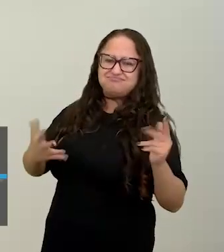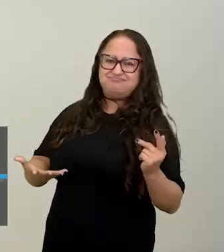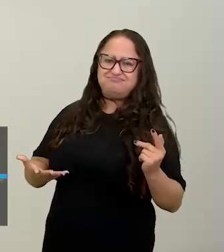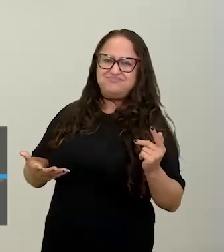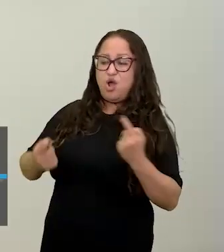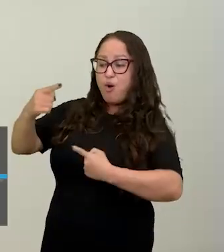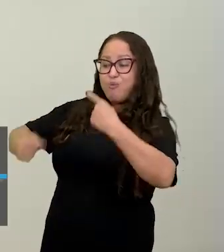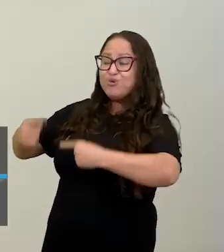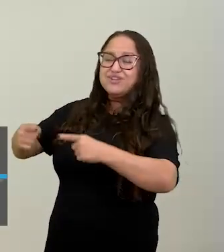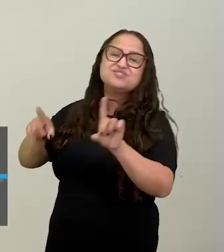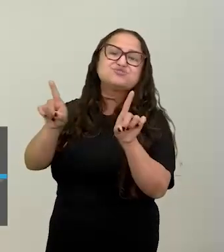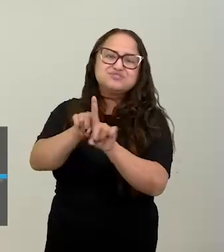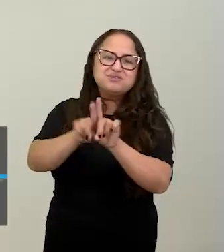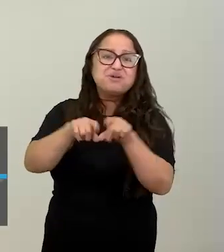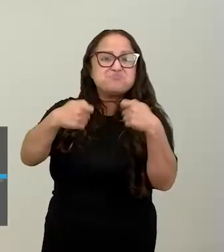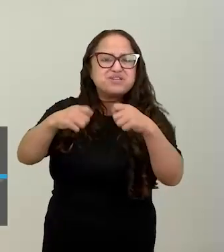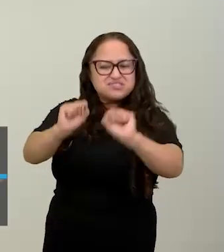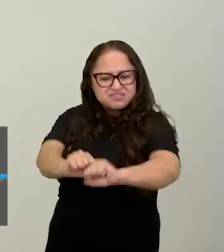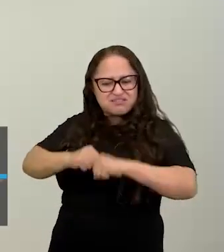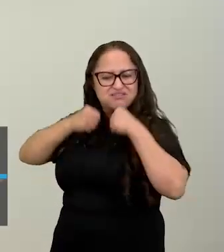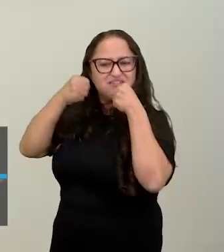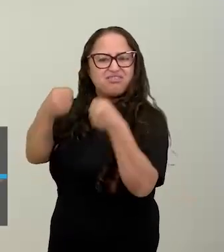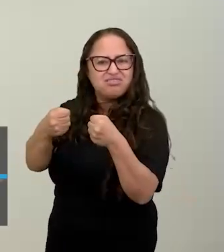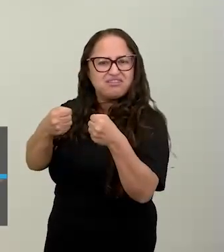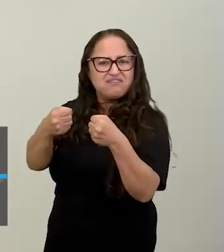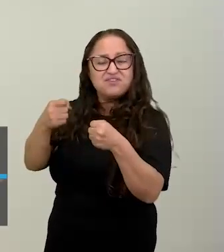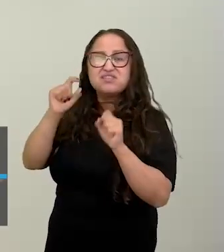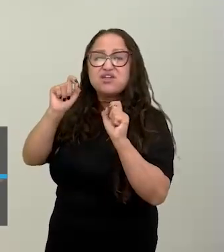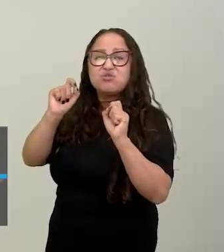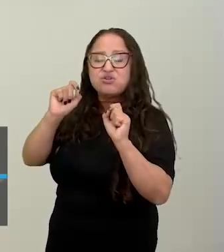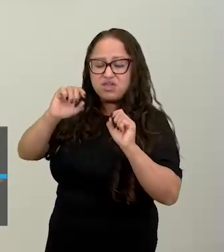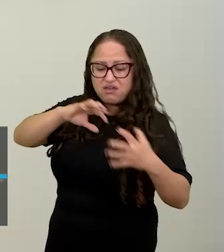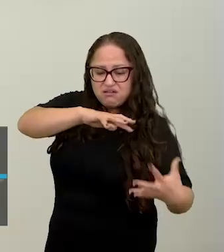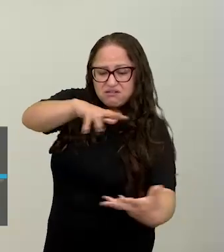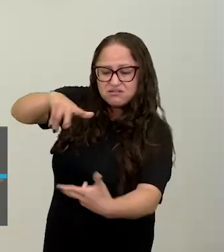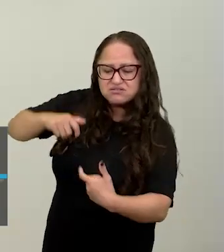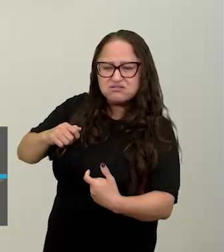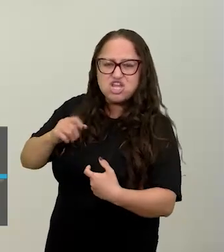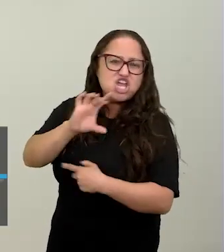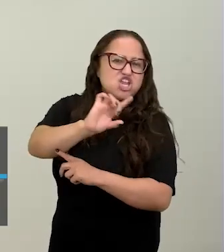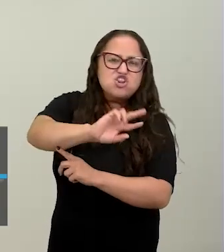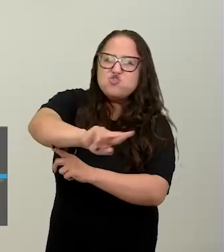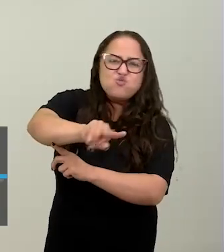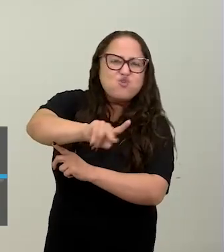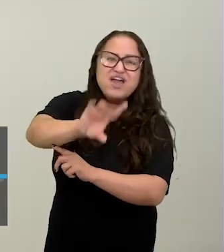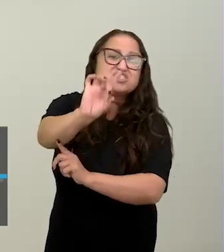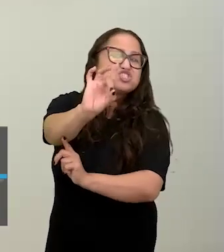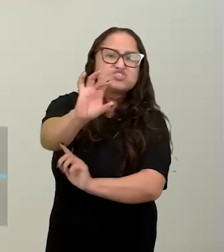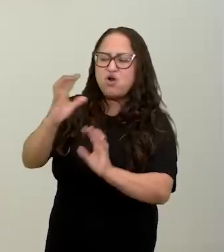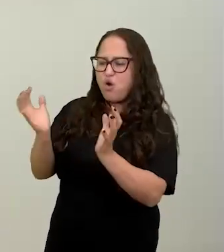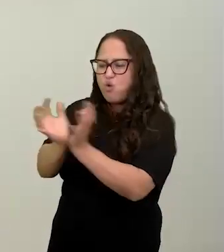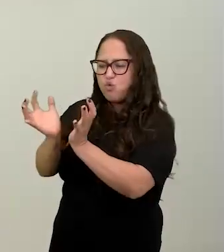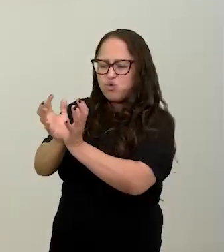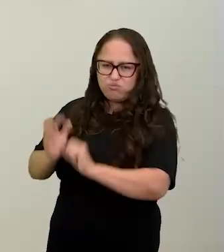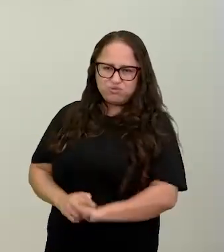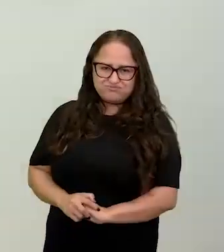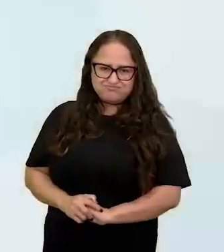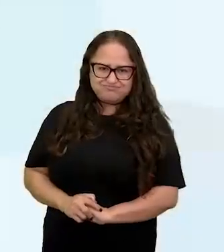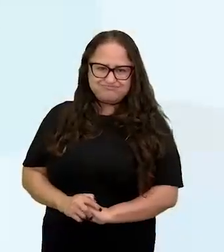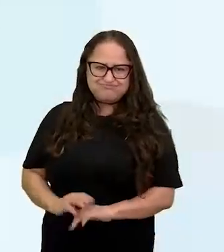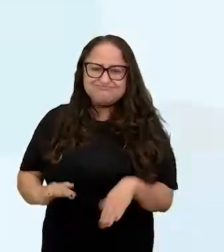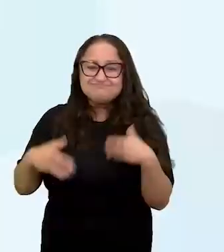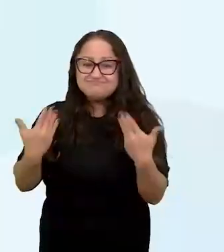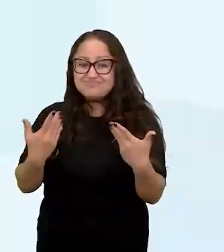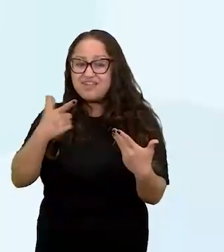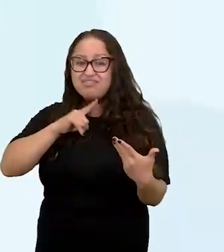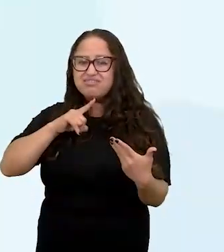tem esse papel de defender os interesses comuns da nação e não de um grupo dela. E aí vai aparecer aí na tela para vocês, né, que